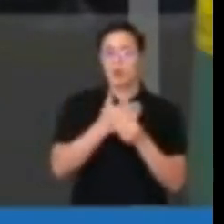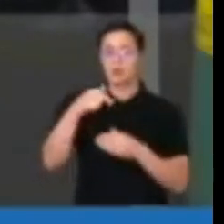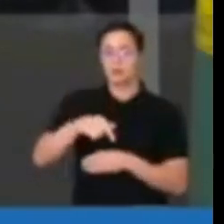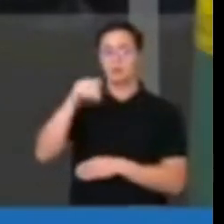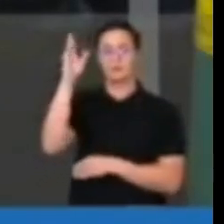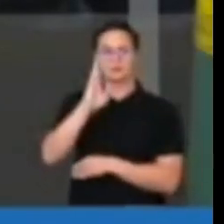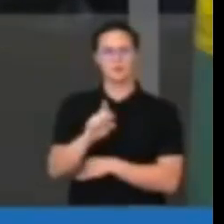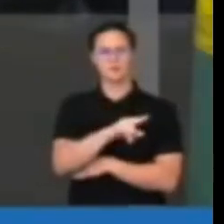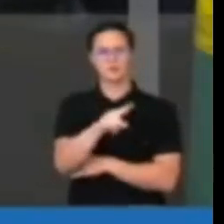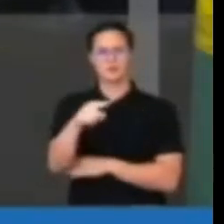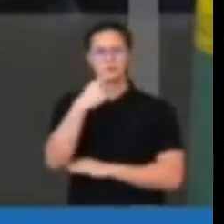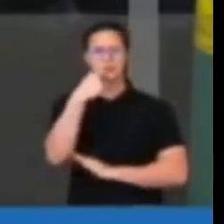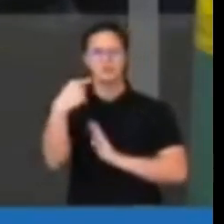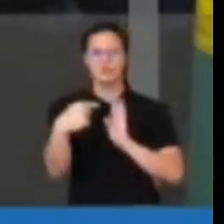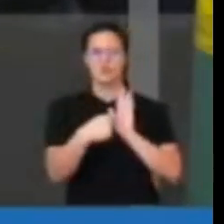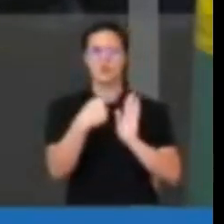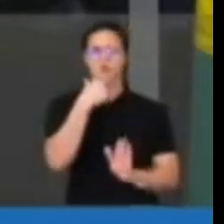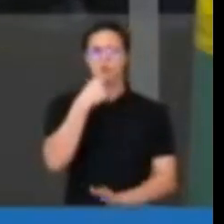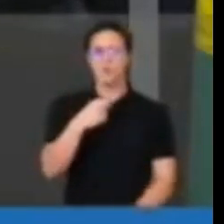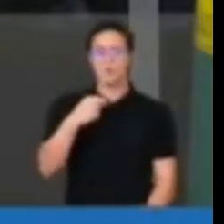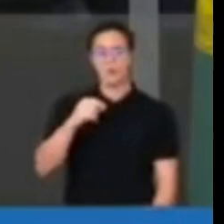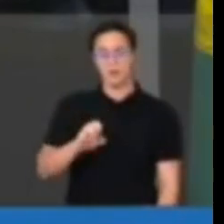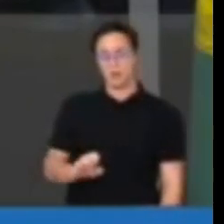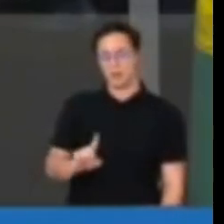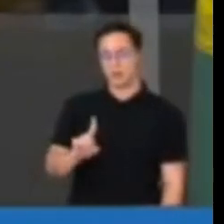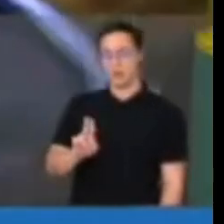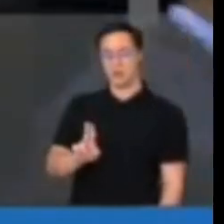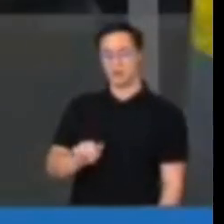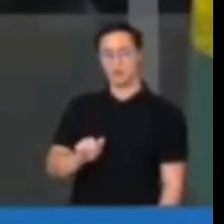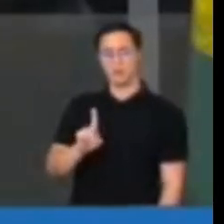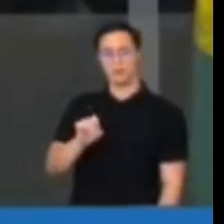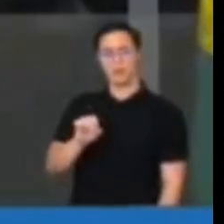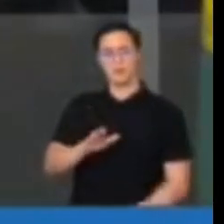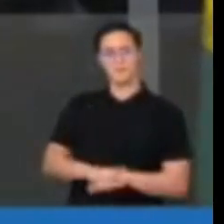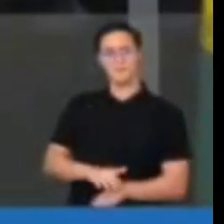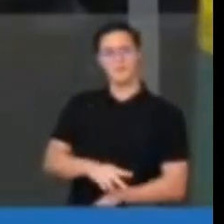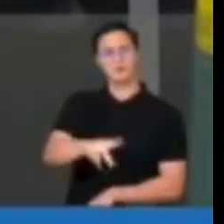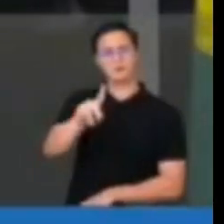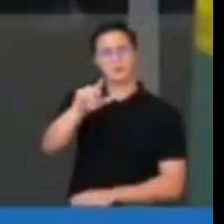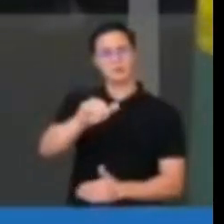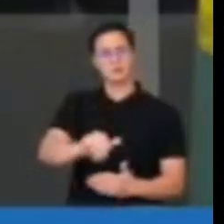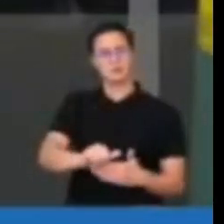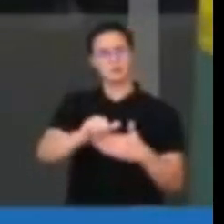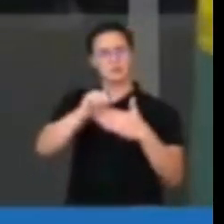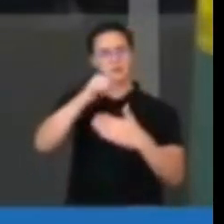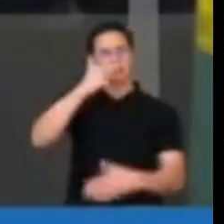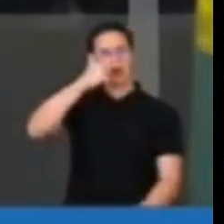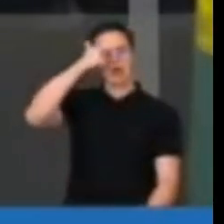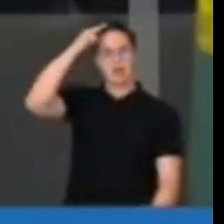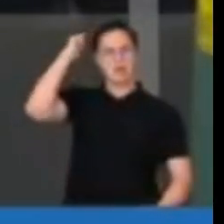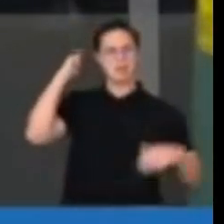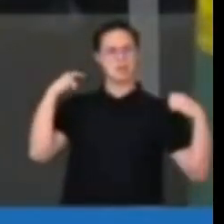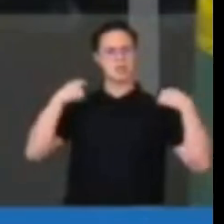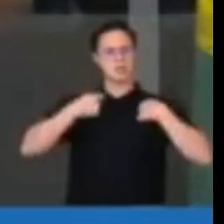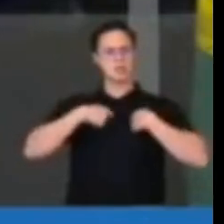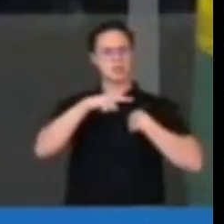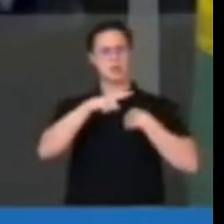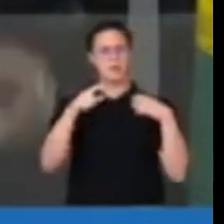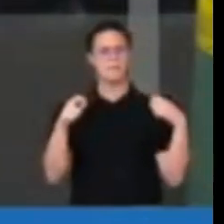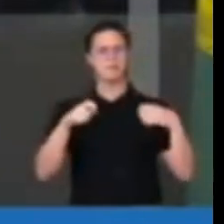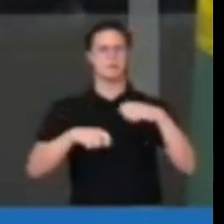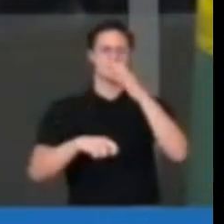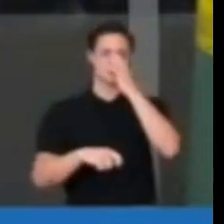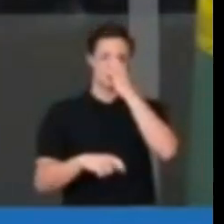Eduardo Bolsonaro para o líder de vocês, Alexandre de Moraes, para que ele pudesse tirar